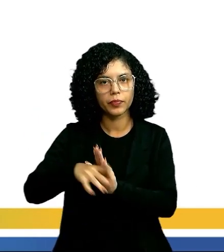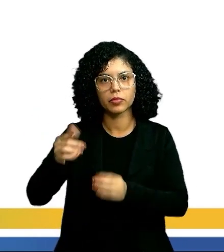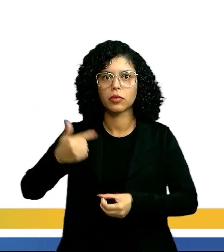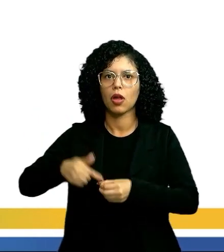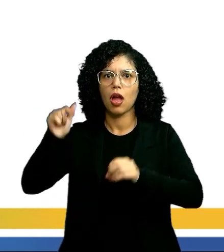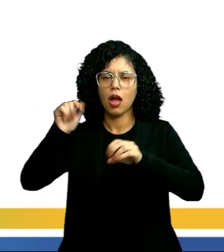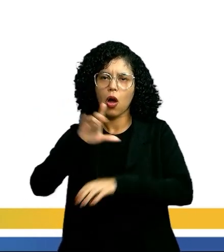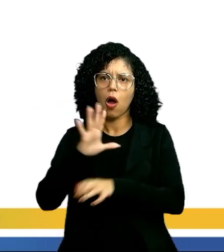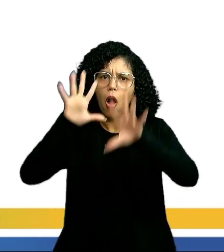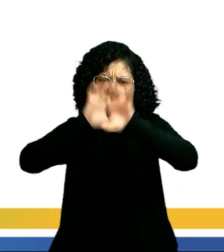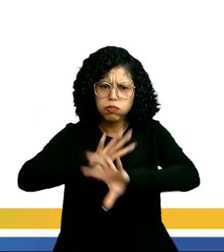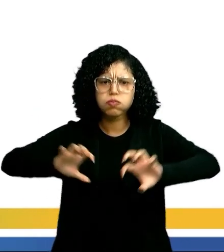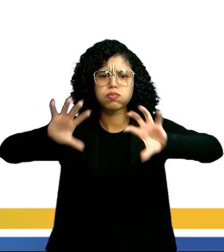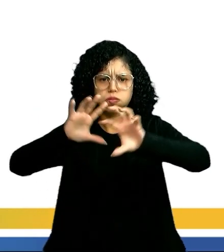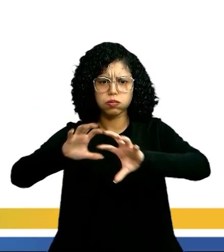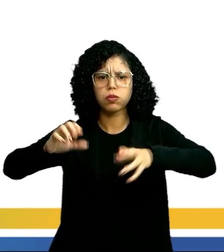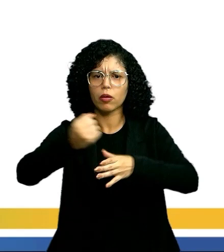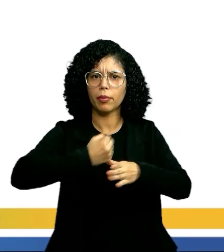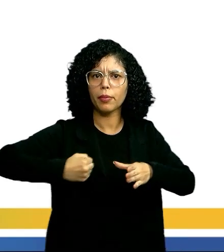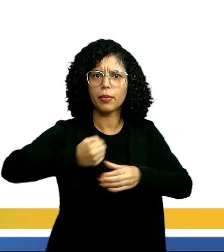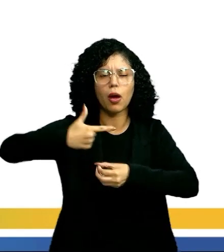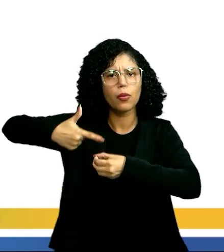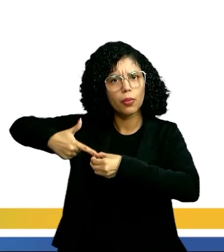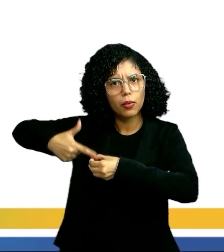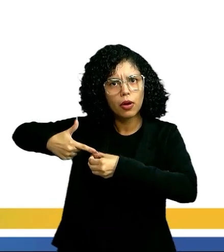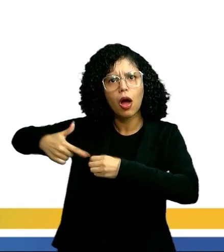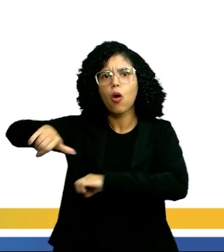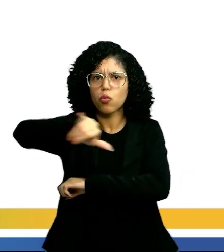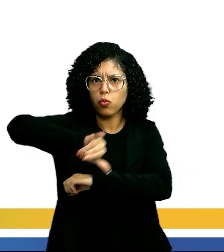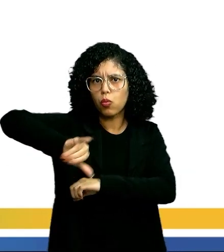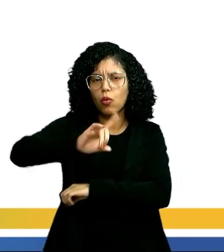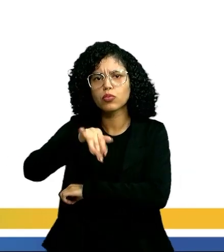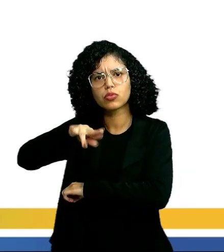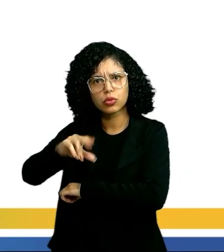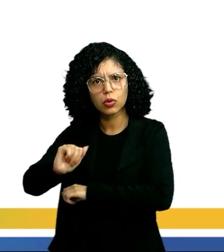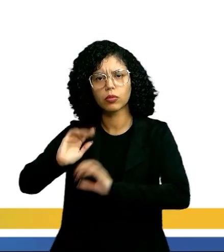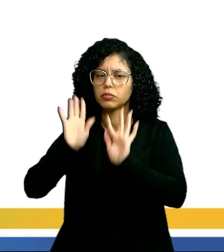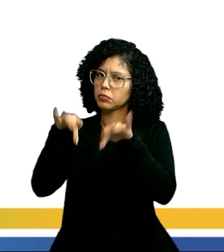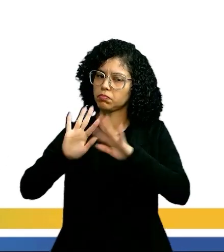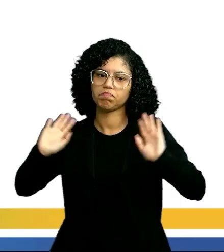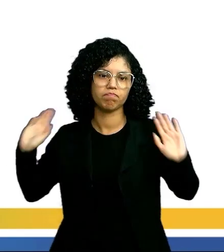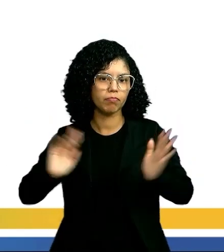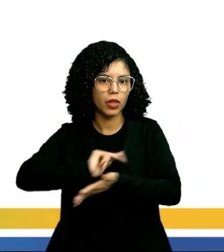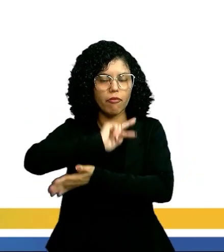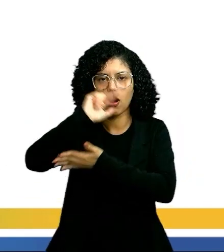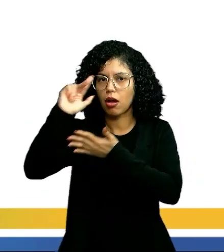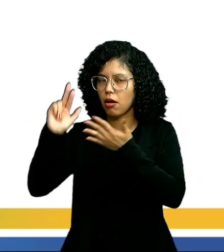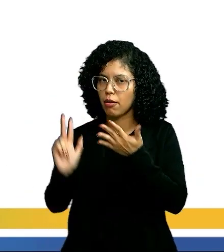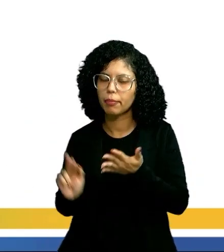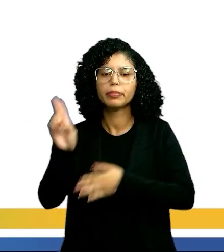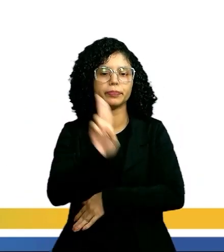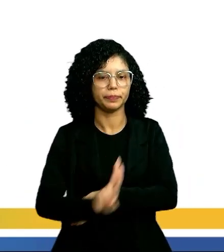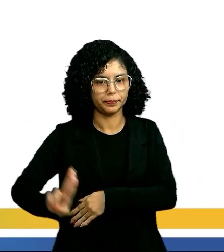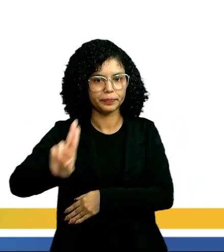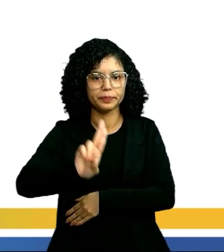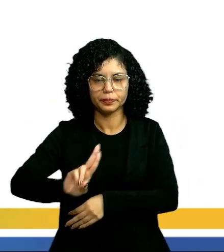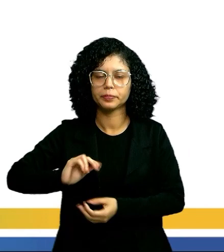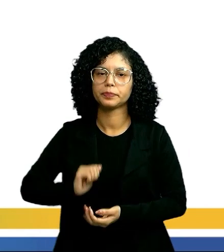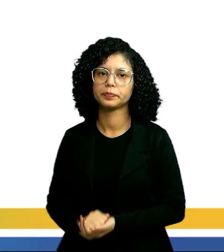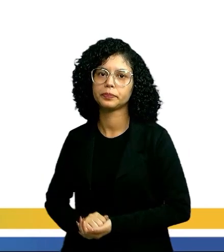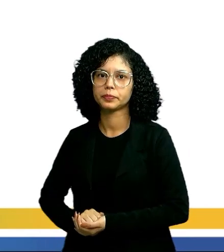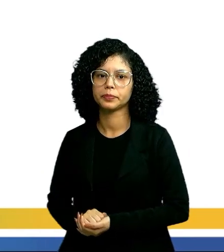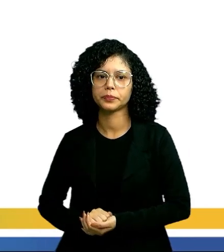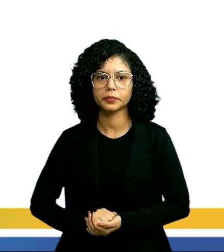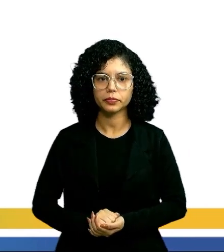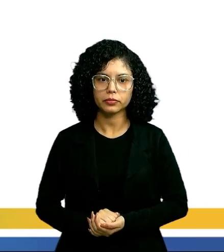o gás de cozinha, seja a gasolina, o óleo diesel, enfim, os vários tipos de utilização, né,